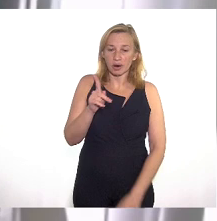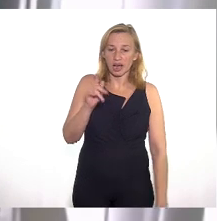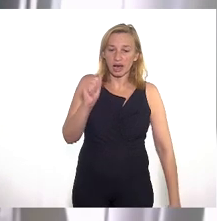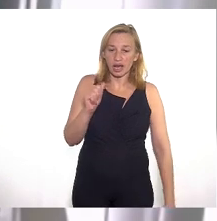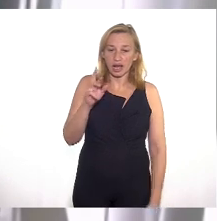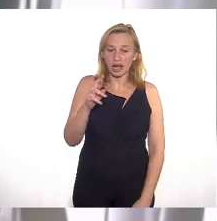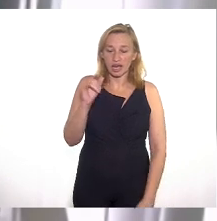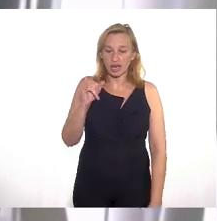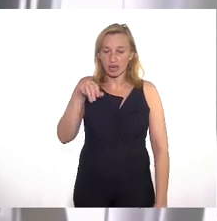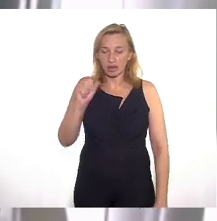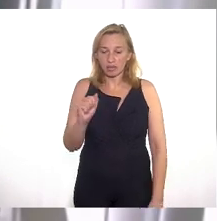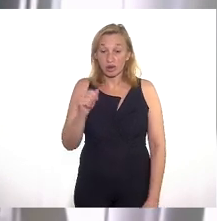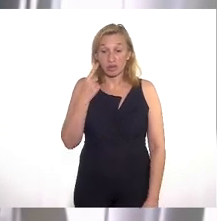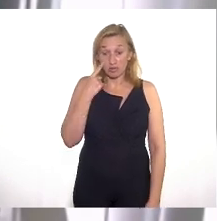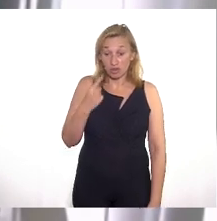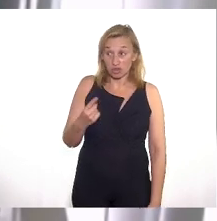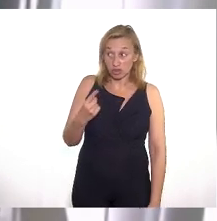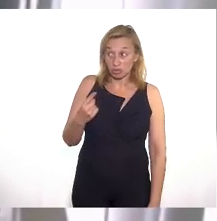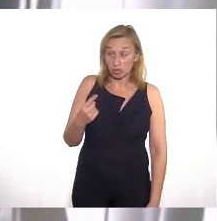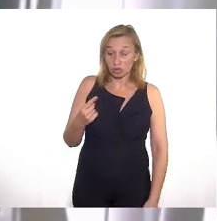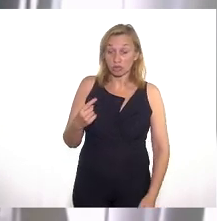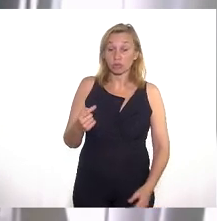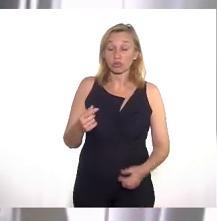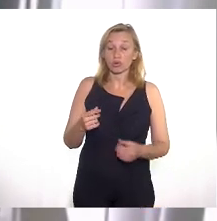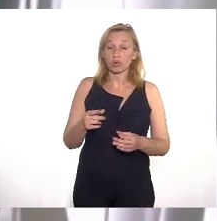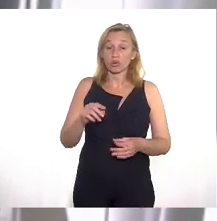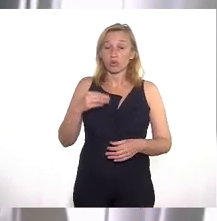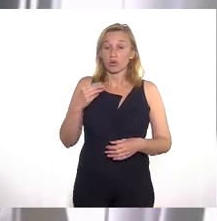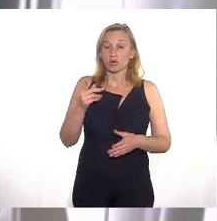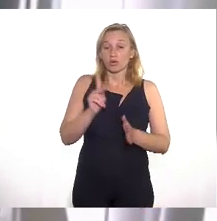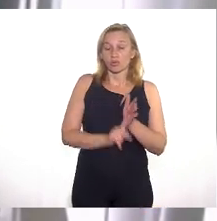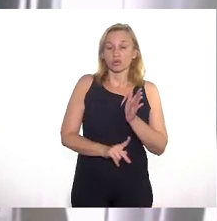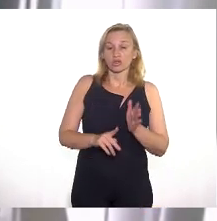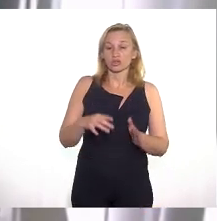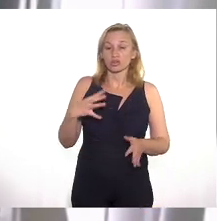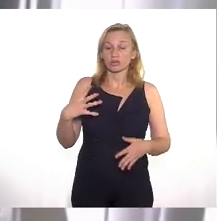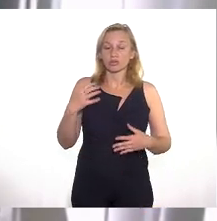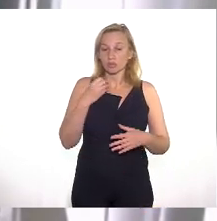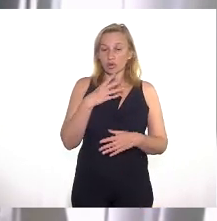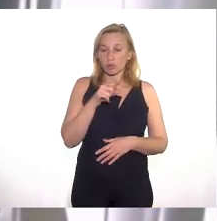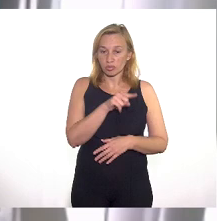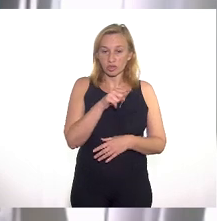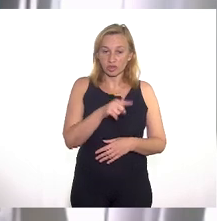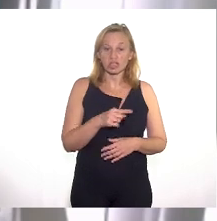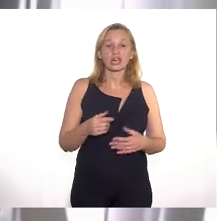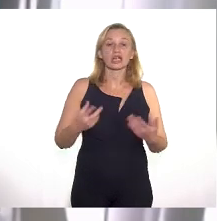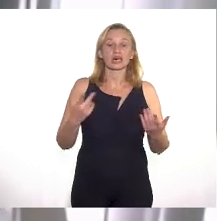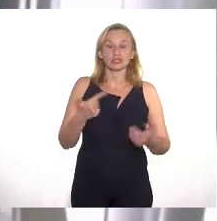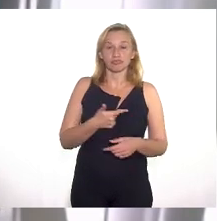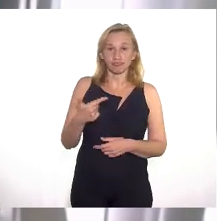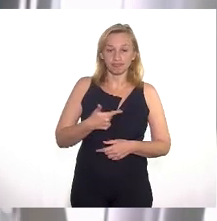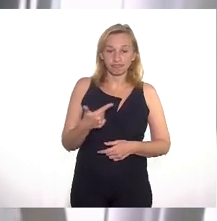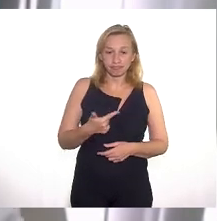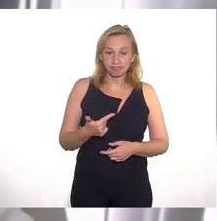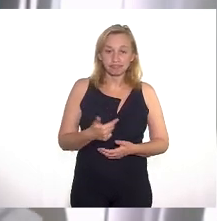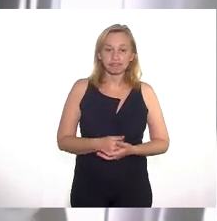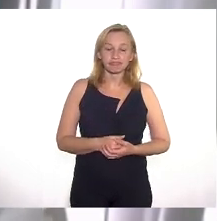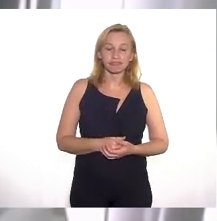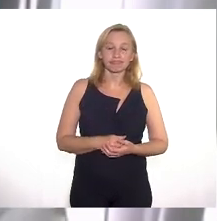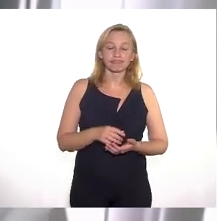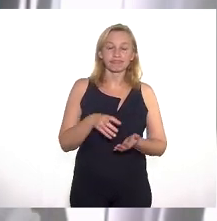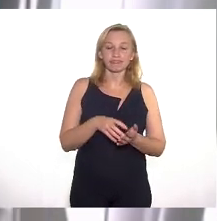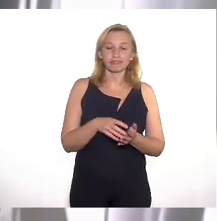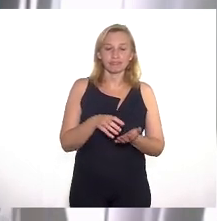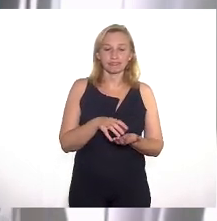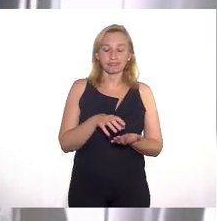ainda a importância de um projeto como esse que o Minc nos propõe. Em segundo lugar, eu queria lembrar, Minc, que no âmbito dessa rede